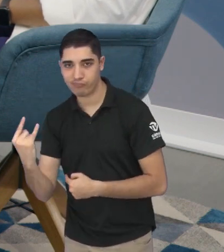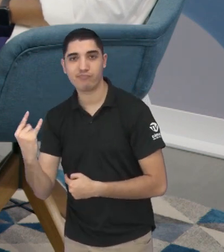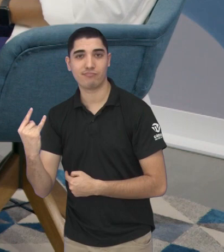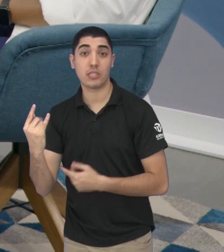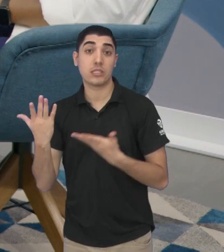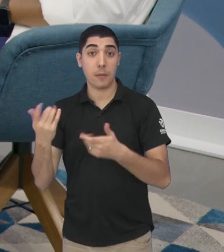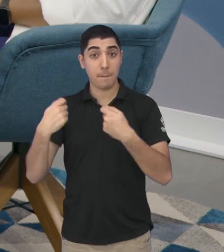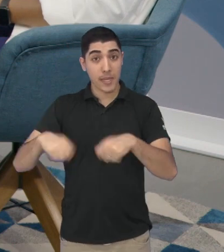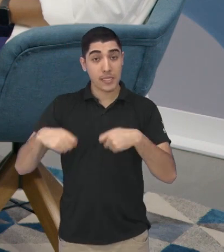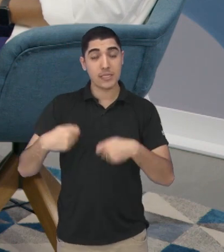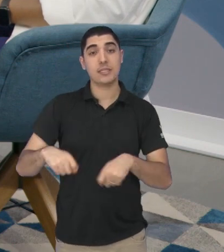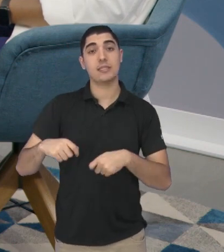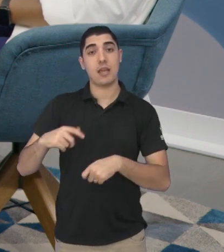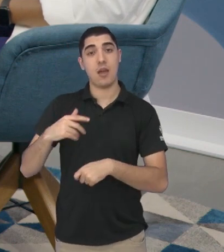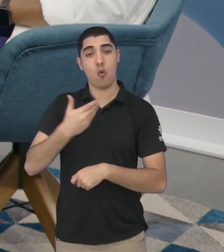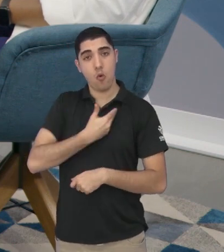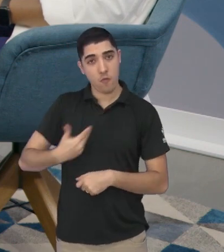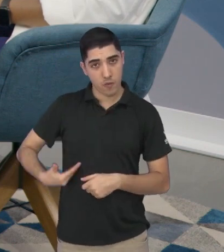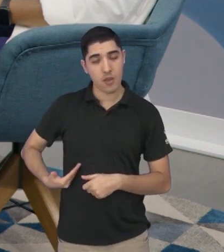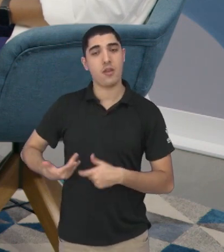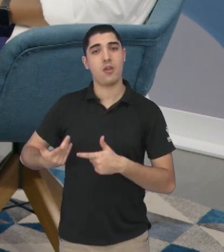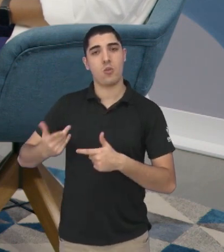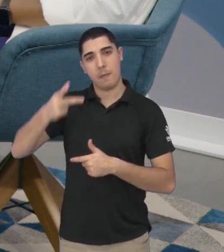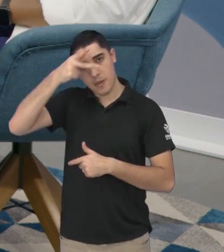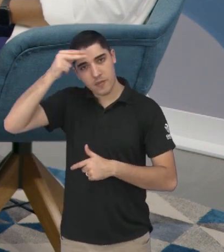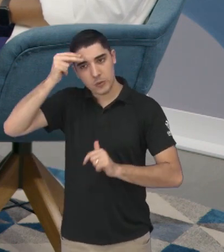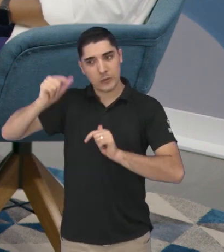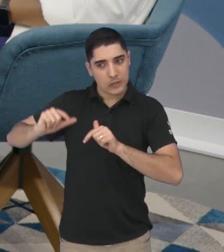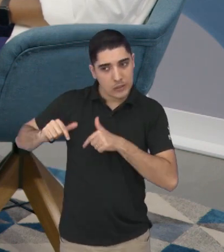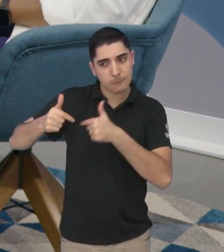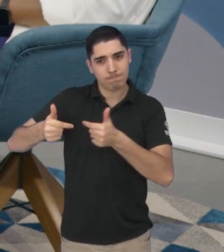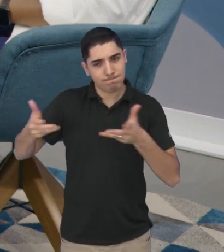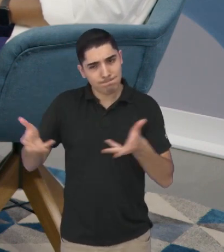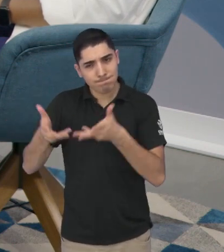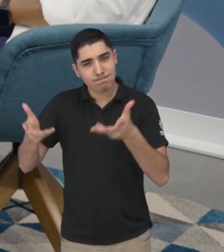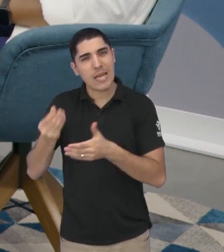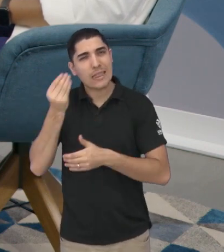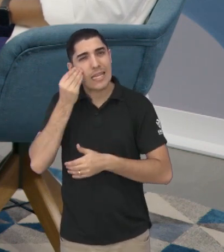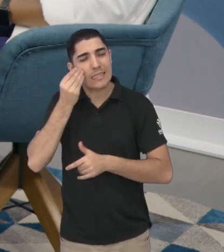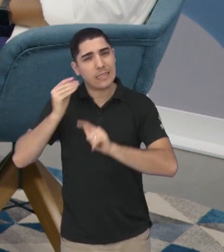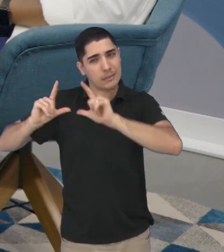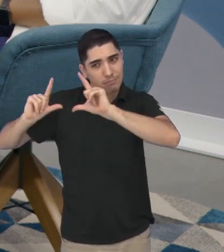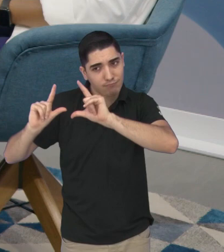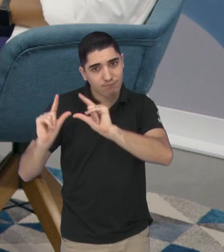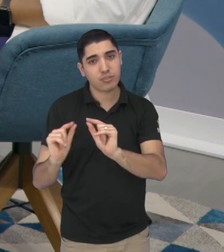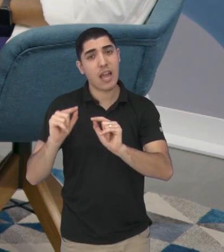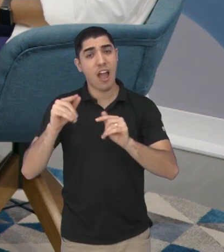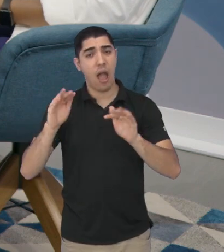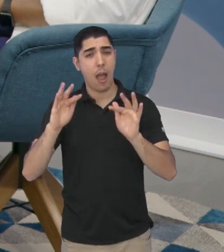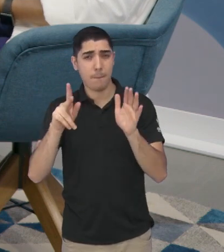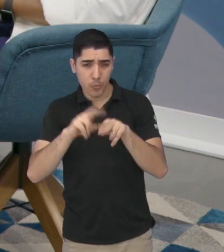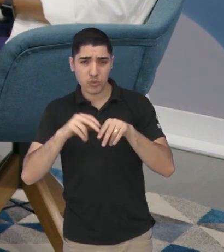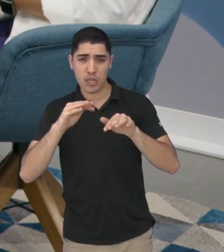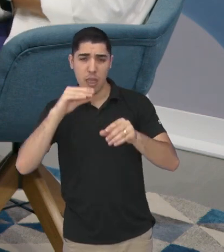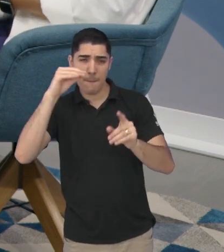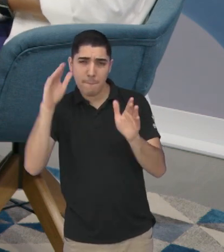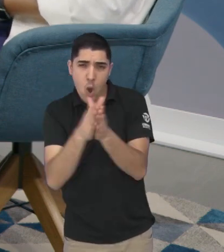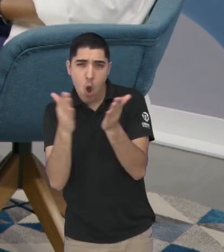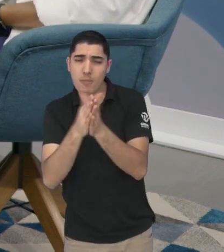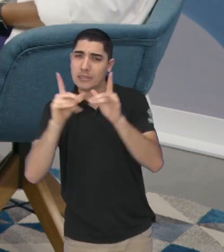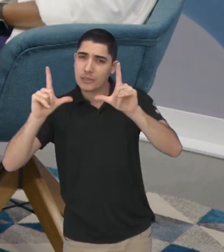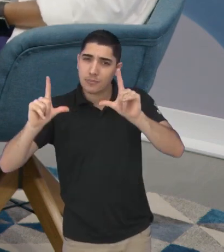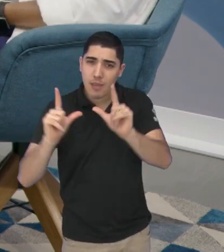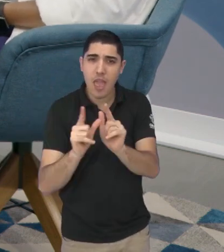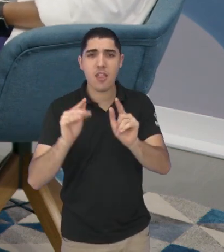público criar mecanismos, políticas públicas também, a fim, né, desse enfrentamento, ele ser, né, pau a pau,